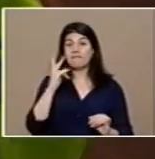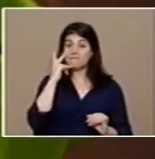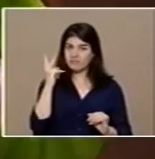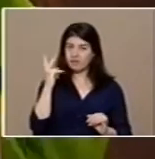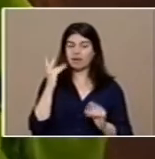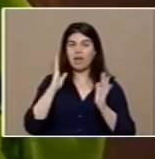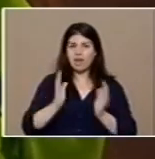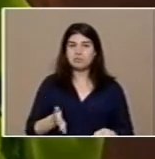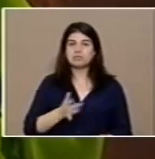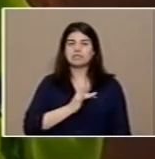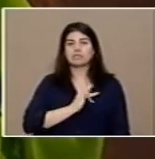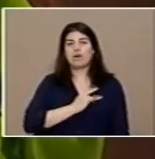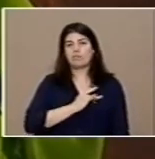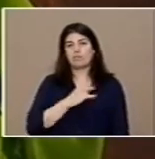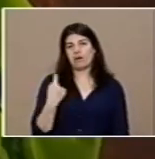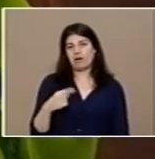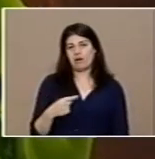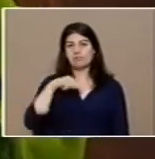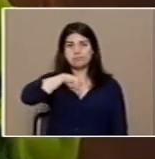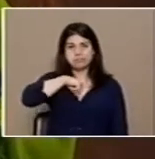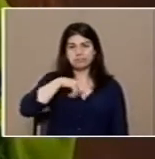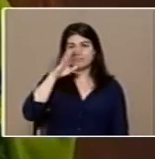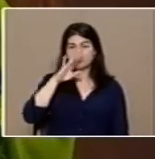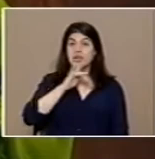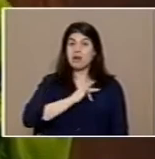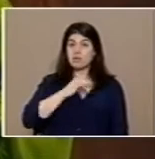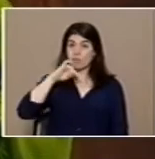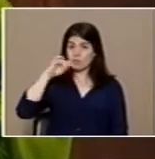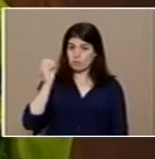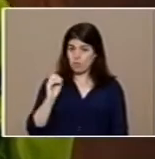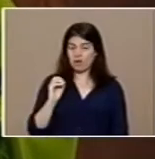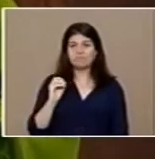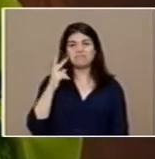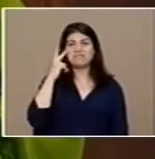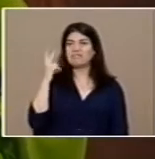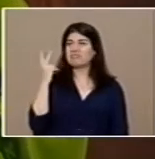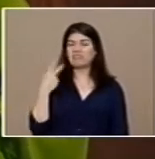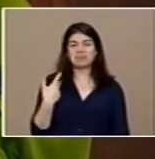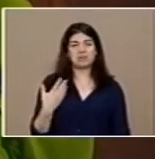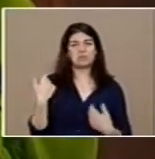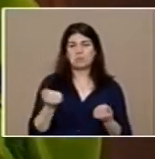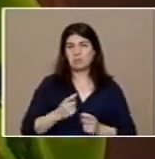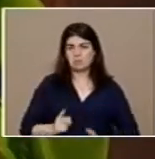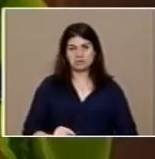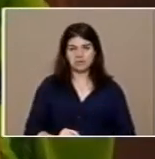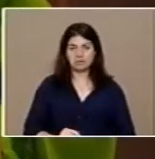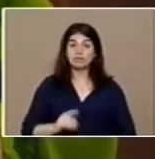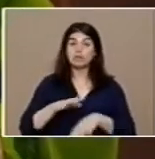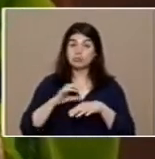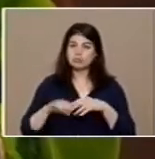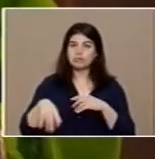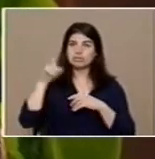a viver sem amor é vegetar então que Jesus nos pede é que voltemos acreditar no amor Tal Como